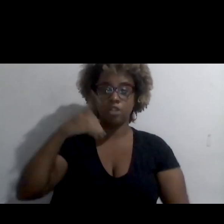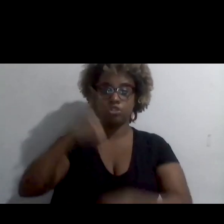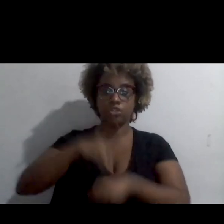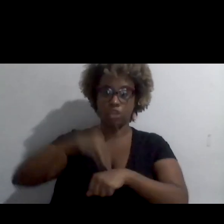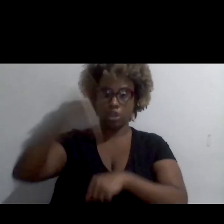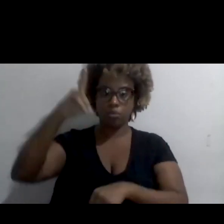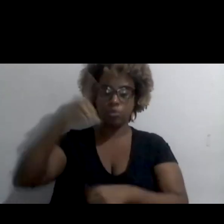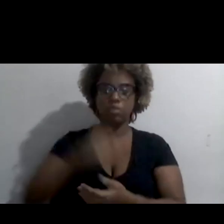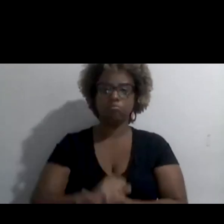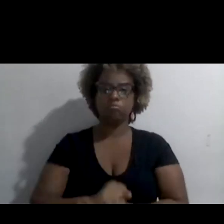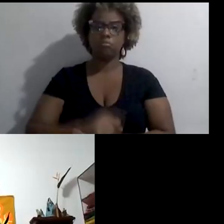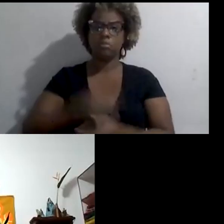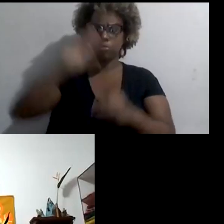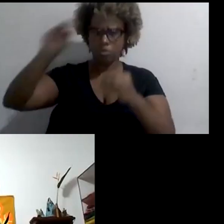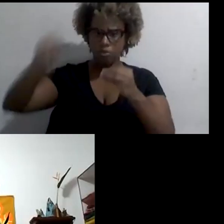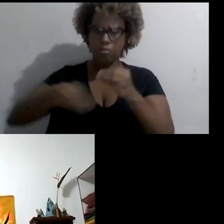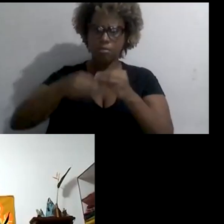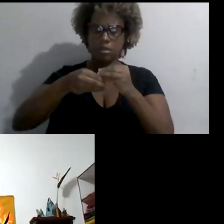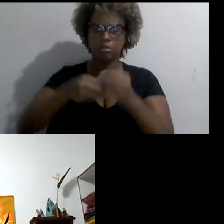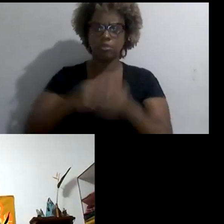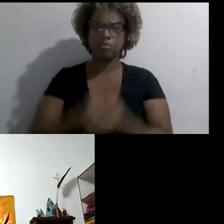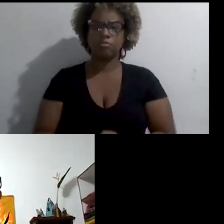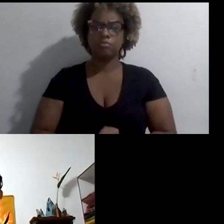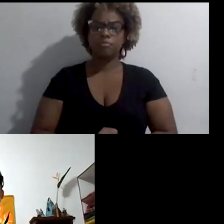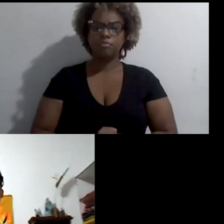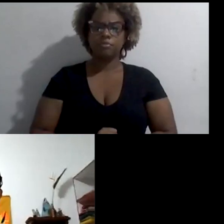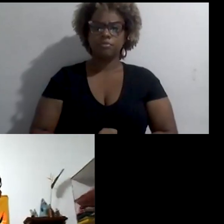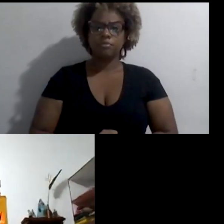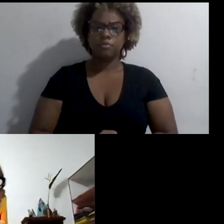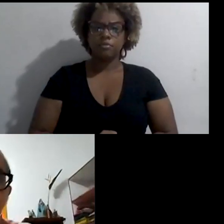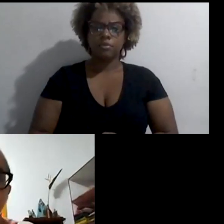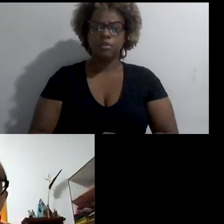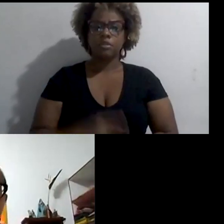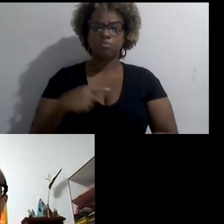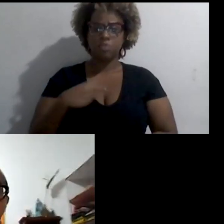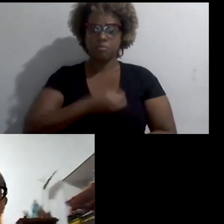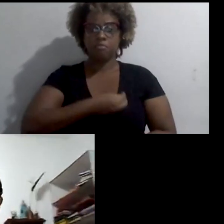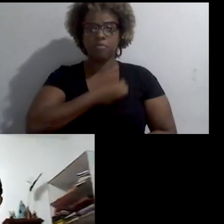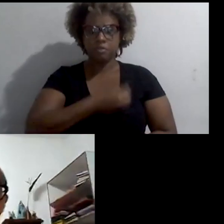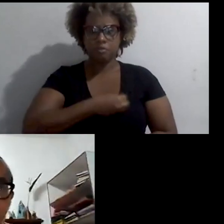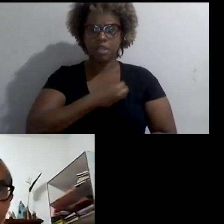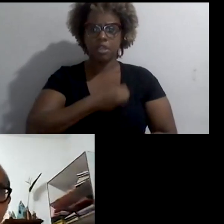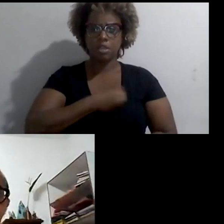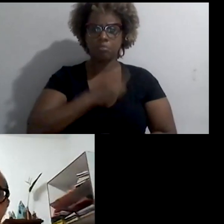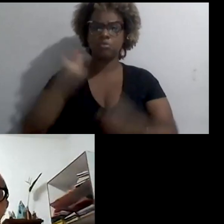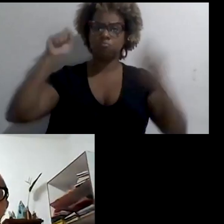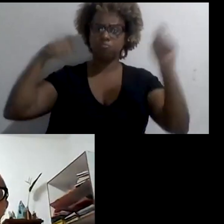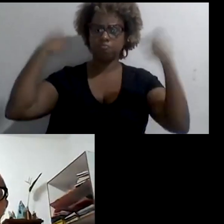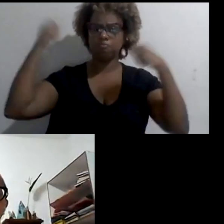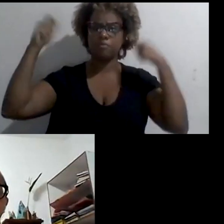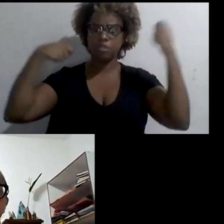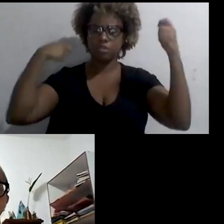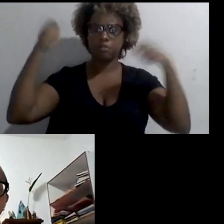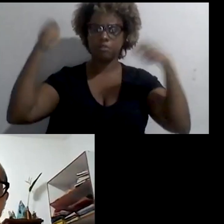né, sobre essa descontinuidade, né, ao qual vivemos os festivais, né,